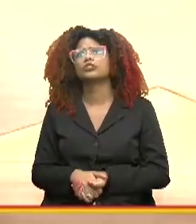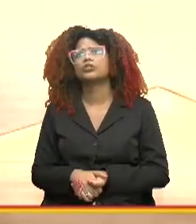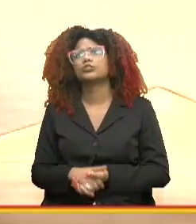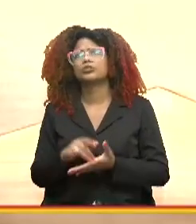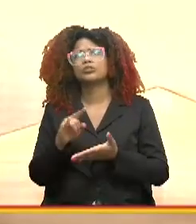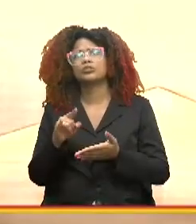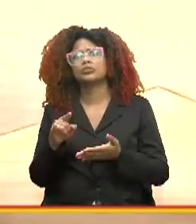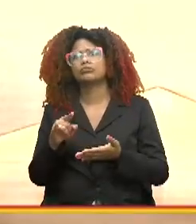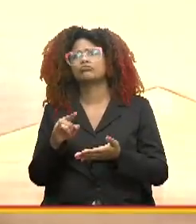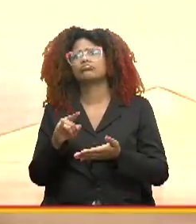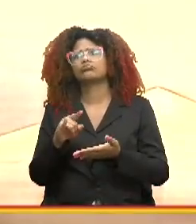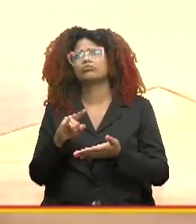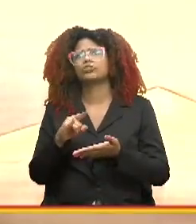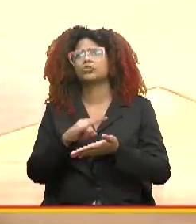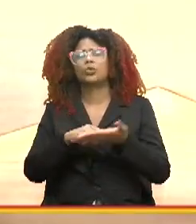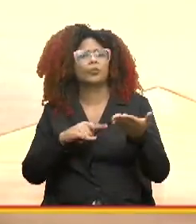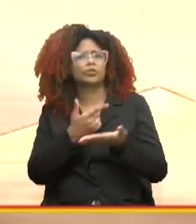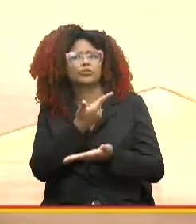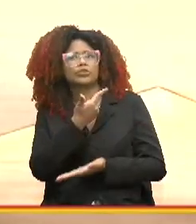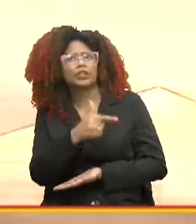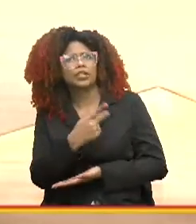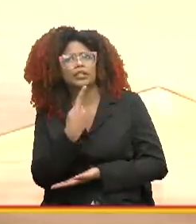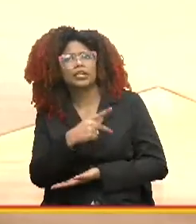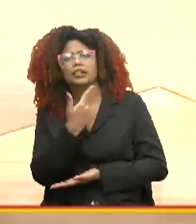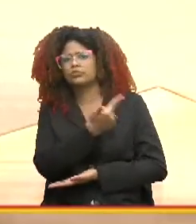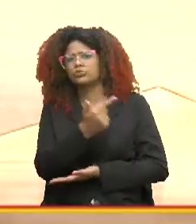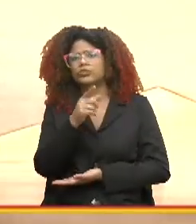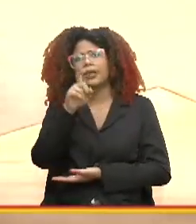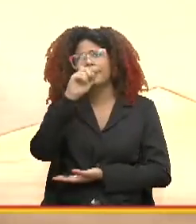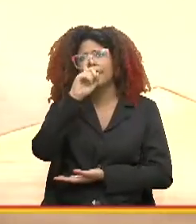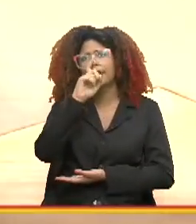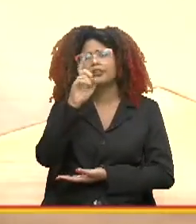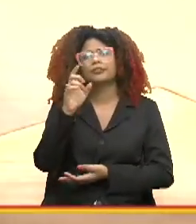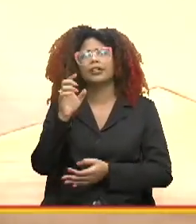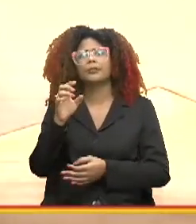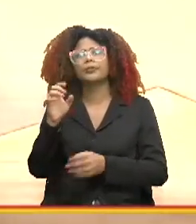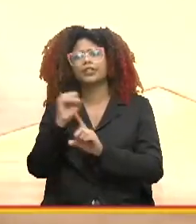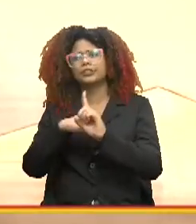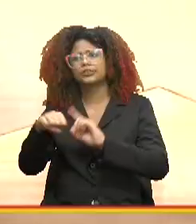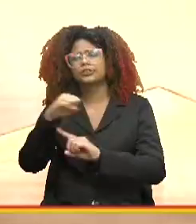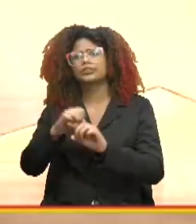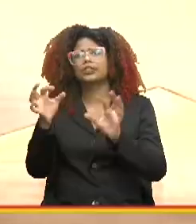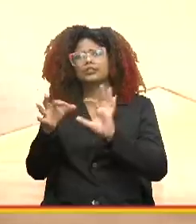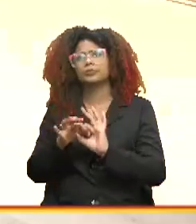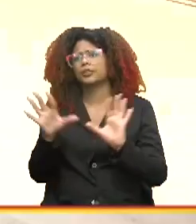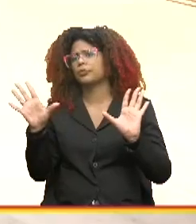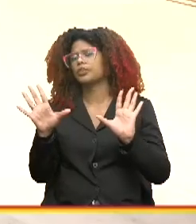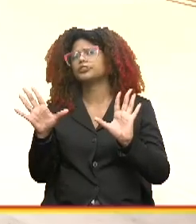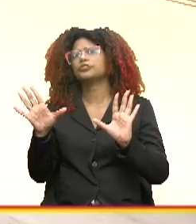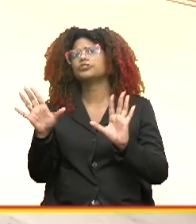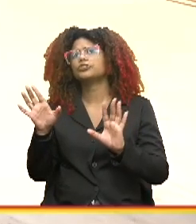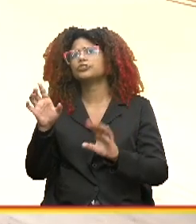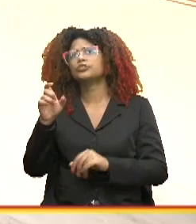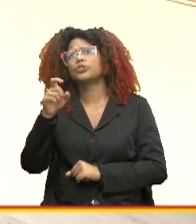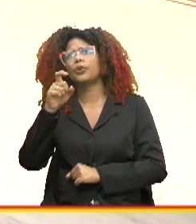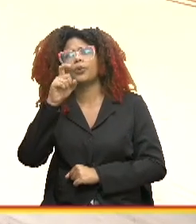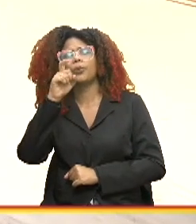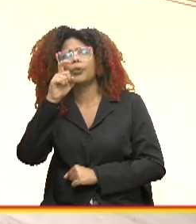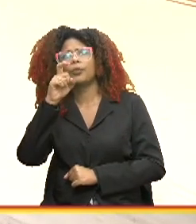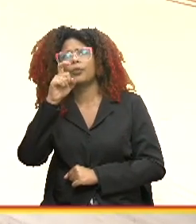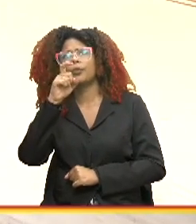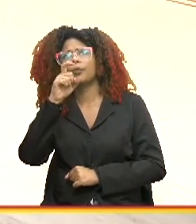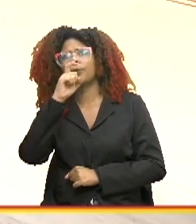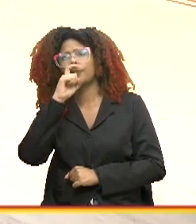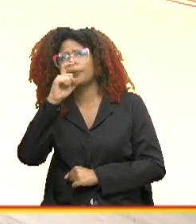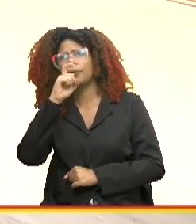é muito comum né a sociedade ela permite o pai ausente né mas a mãe a mãe nossa Cadê